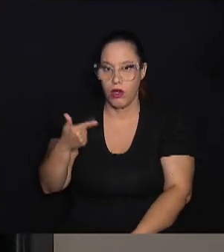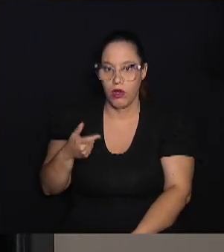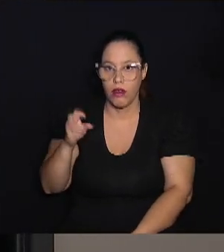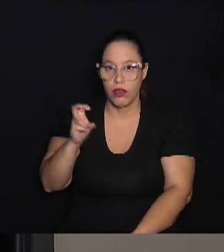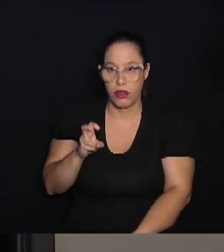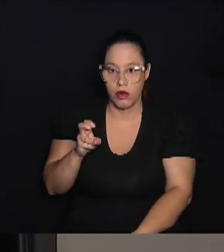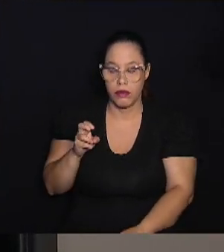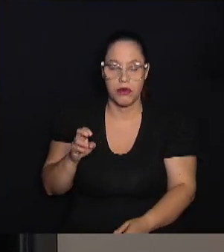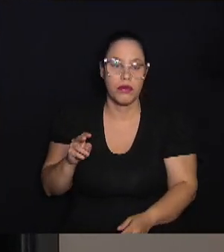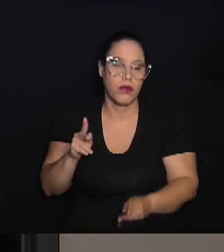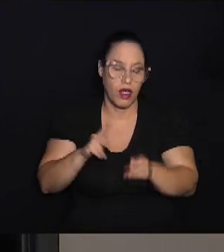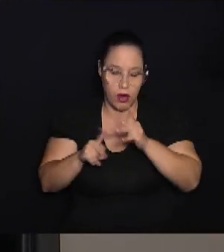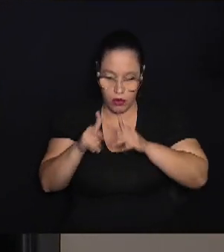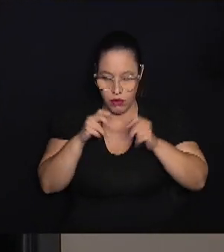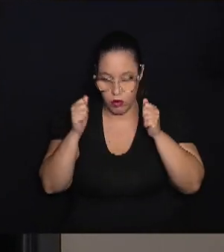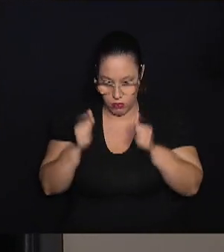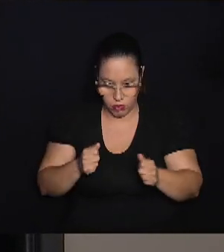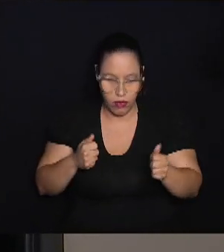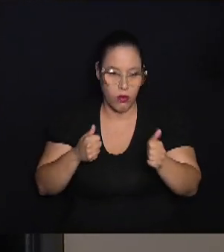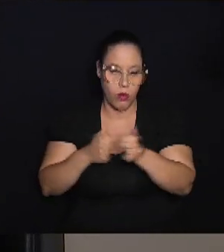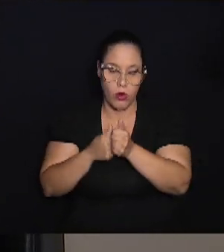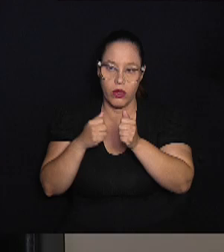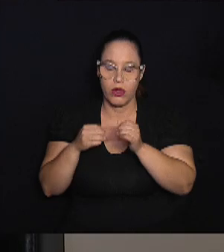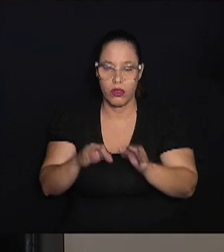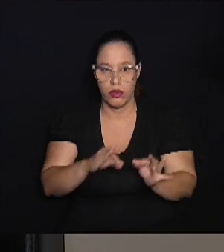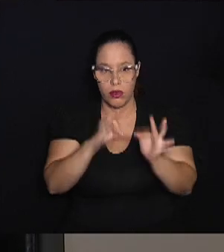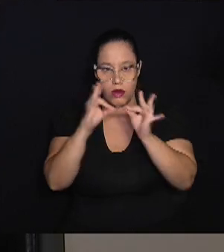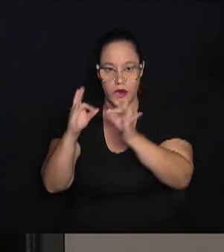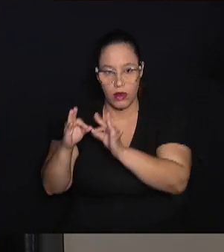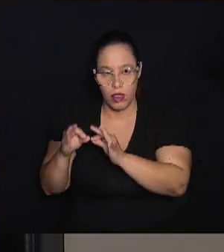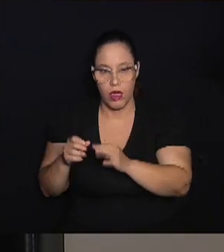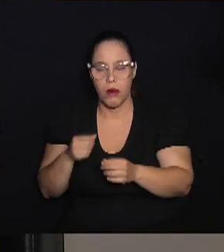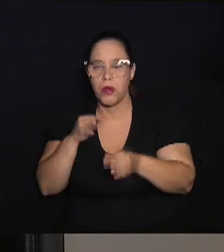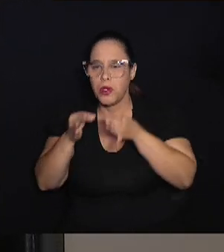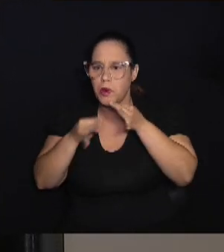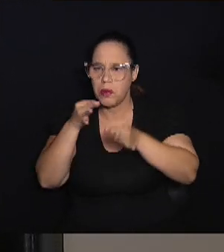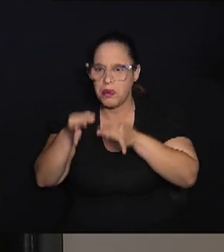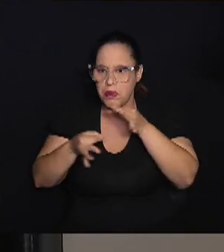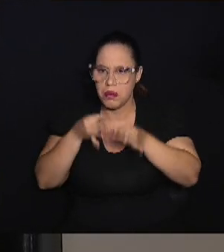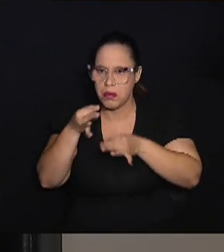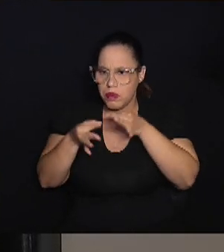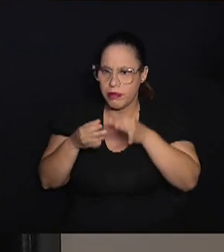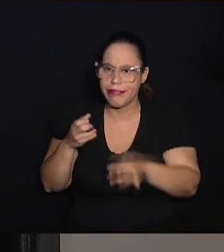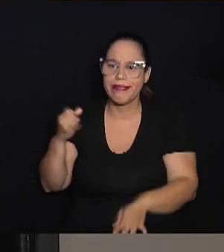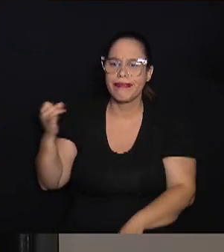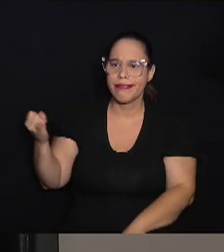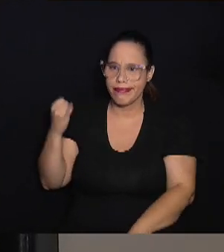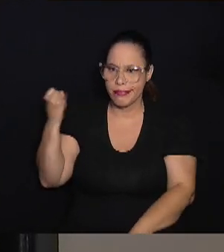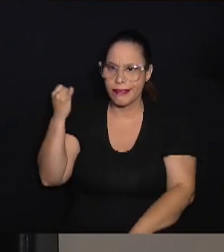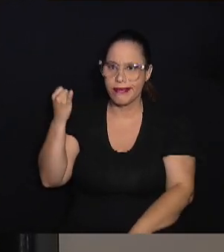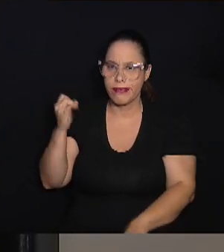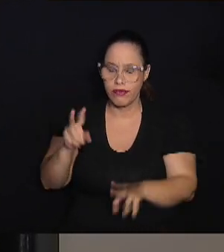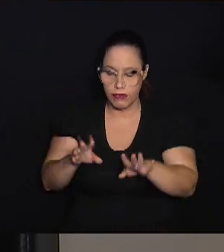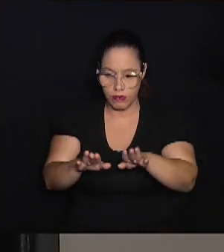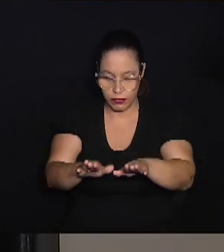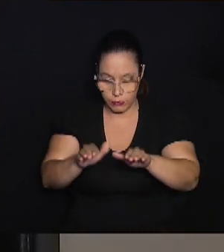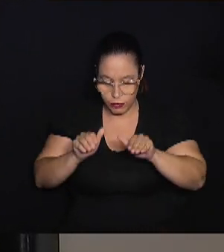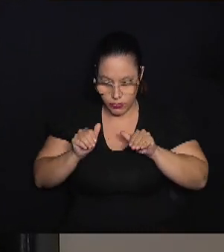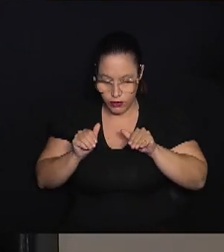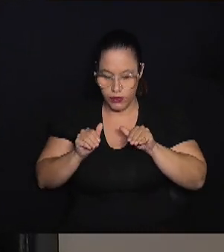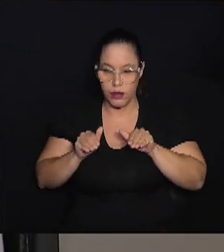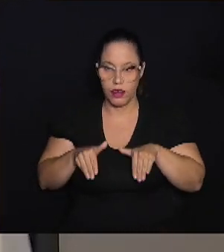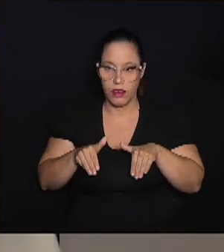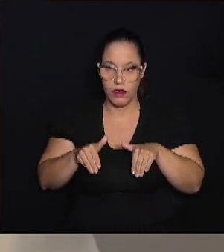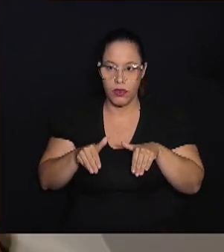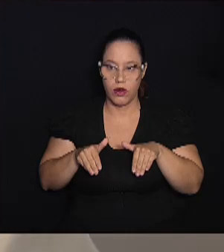ela pode participar, ela pode estar presente, ela pode opinar. Então, eu acho muito importante essa audiência pública, quando ela é chamada, que aí